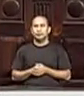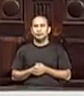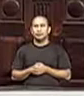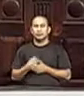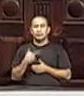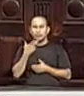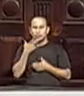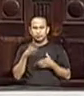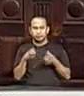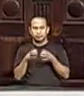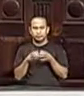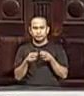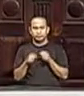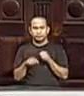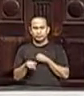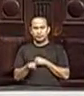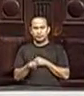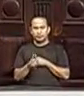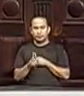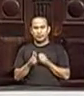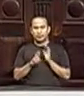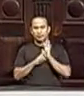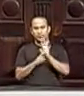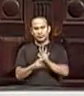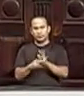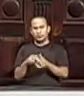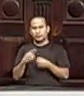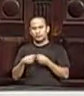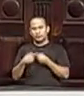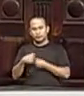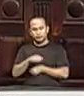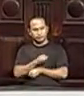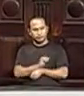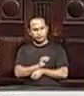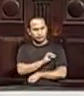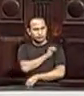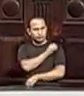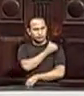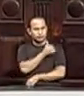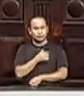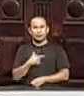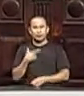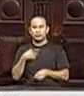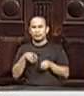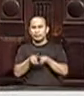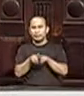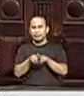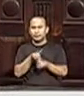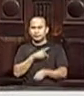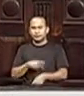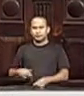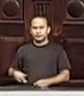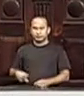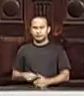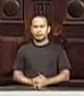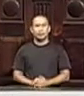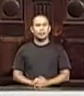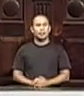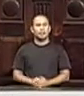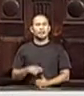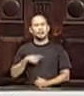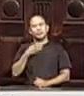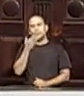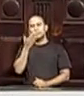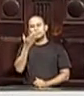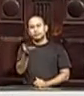da Humanidade, que representa o município do Rio de Janeiro, estando aqui também o seu presidente. Além disso, tivemos a